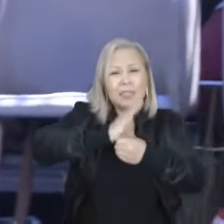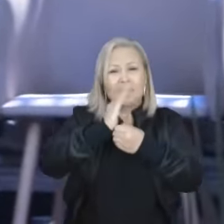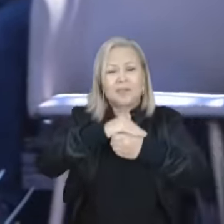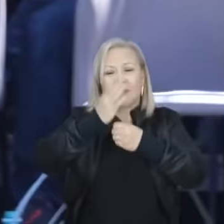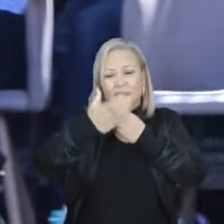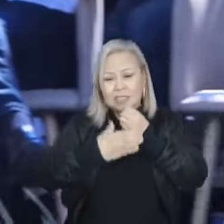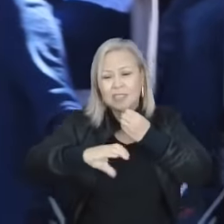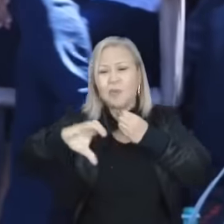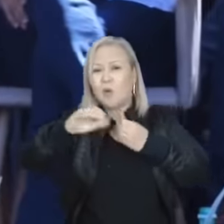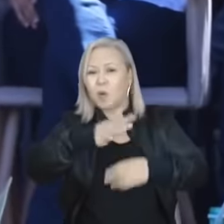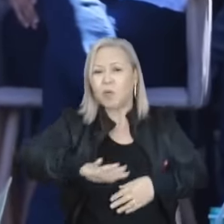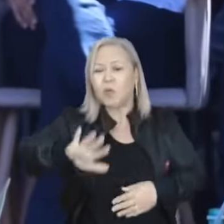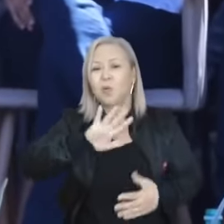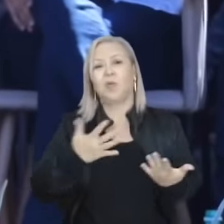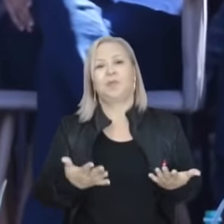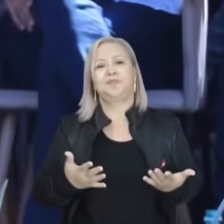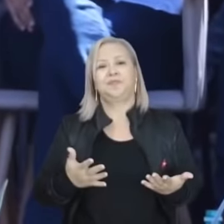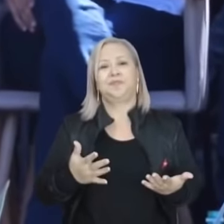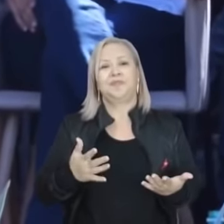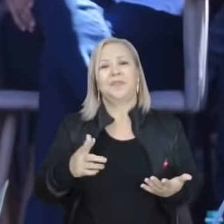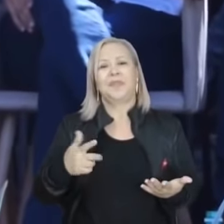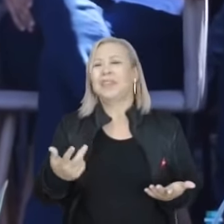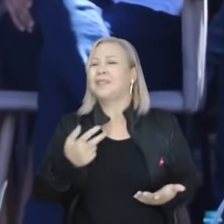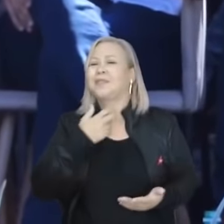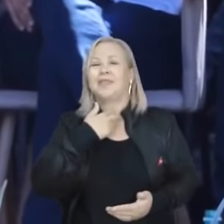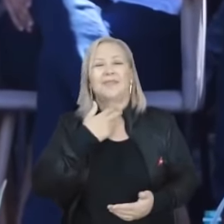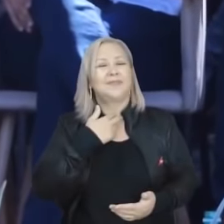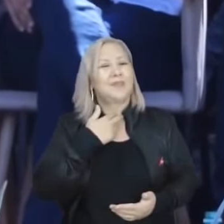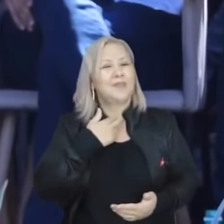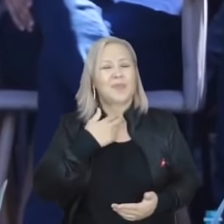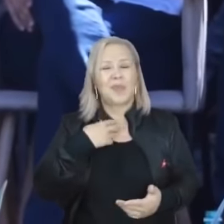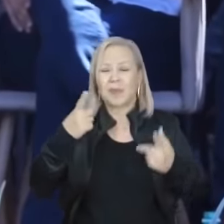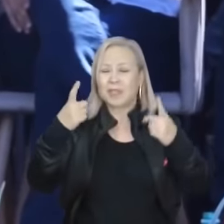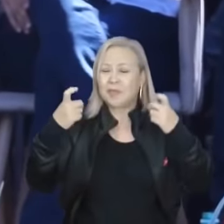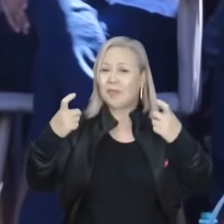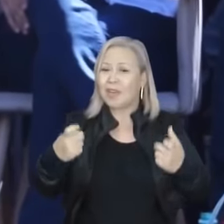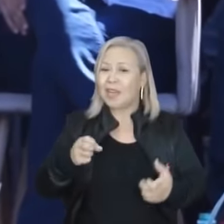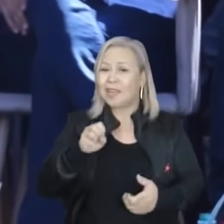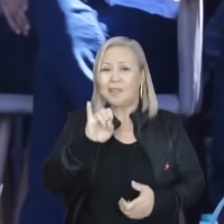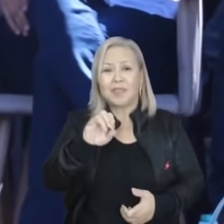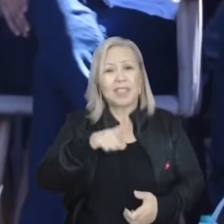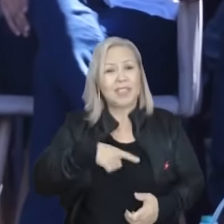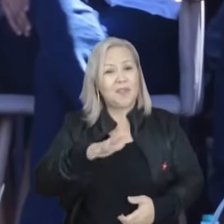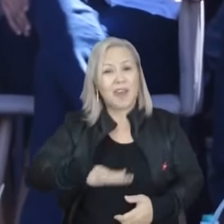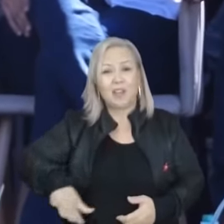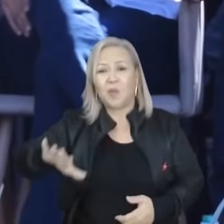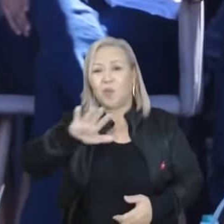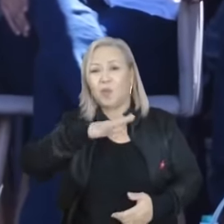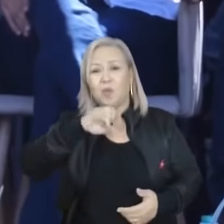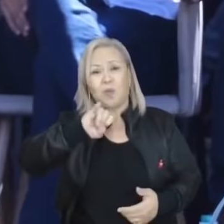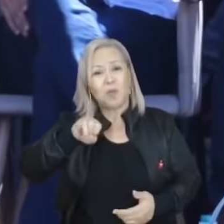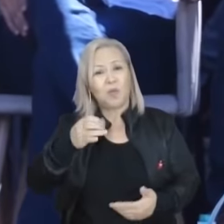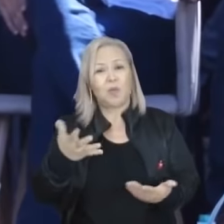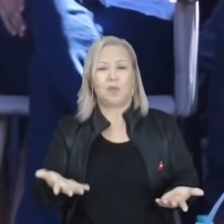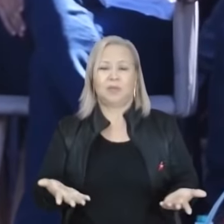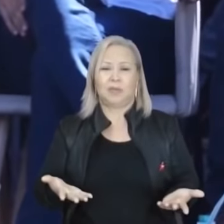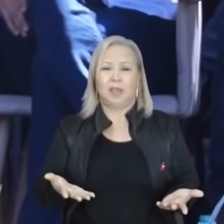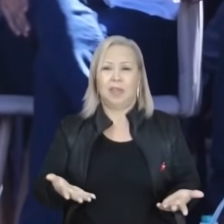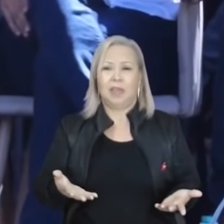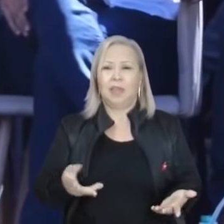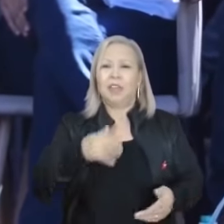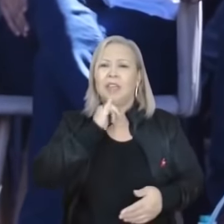a gente não tem por que ser violento. A gente não quer. Outro dia eu estava contando, foi no comício de